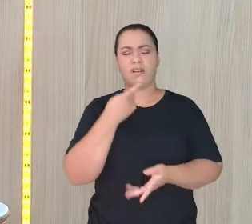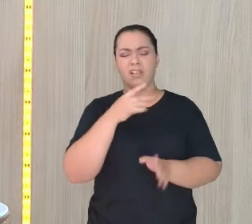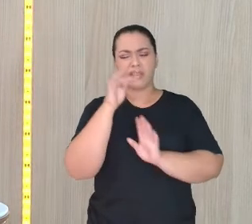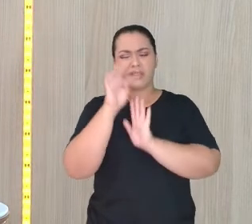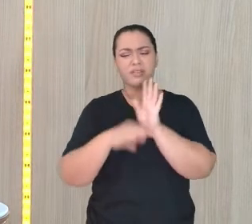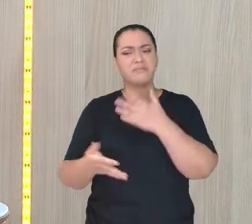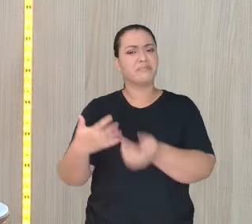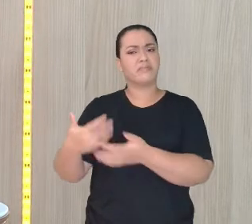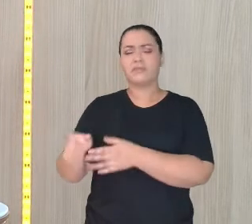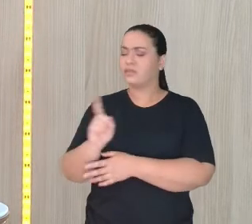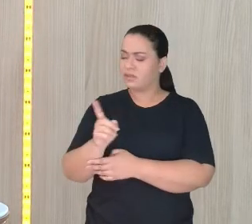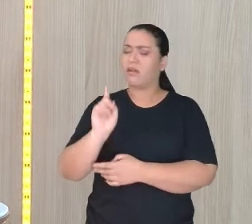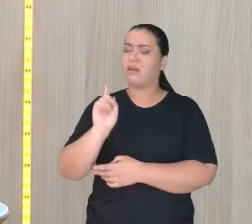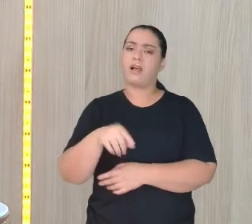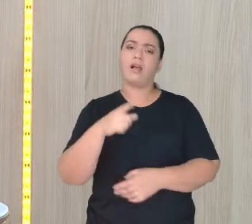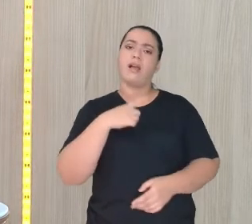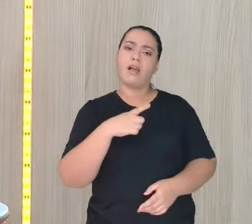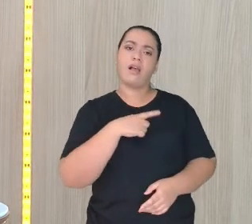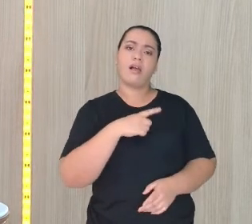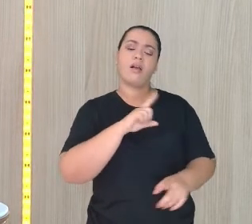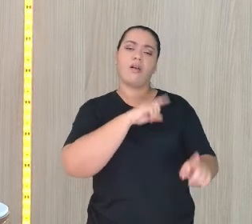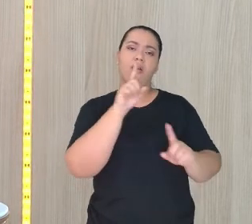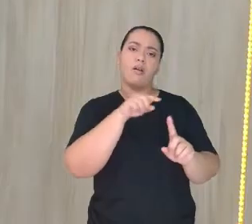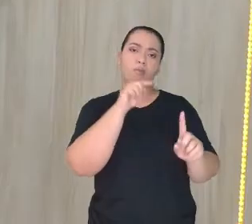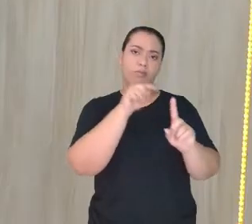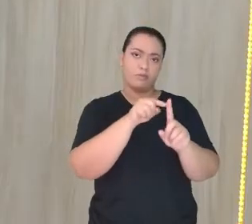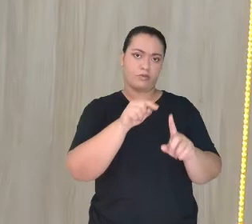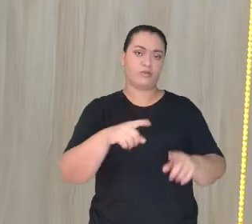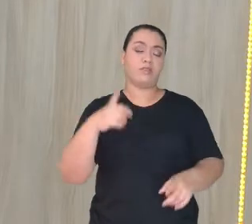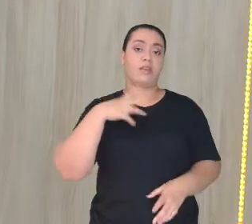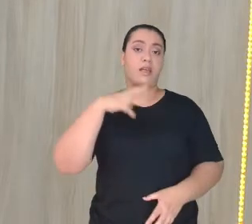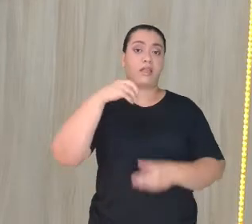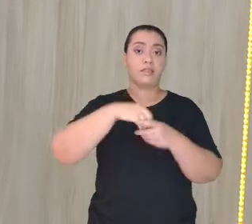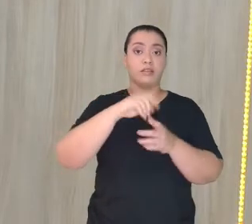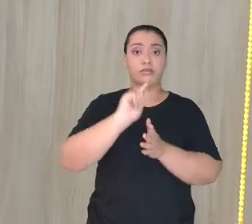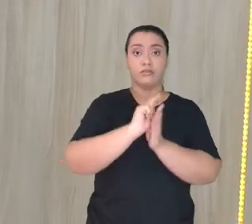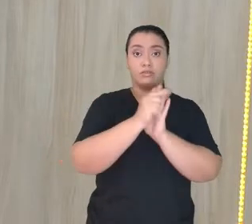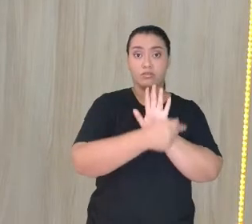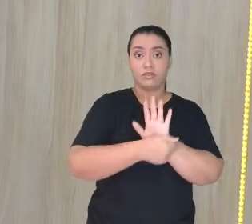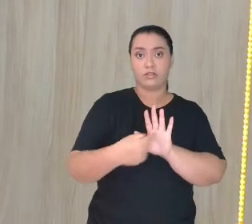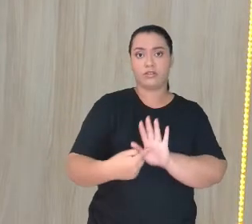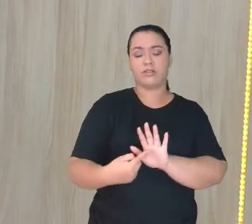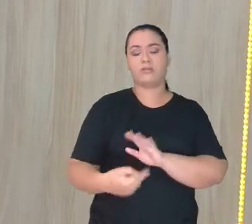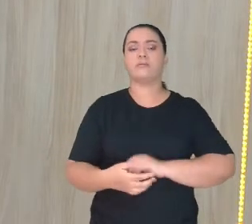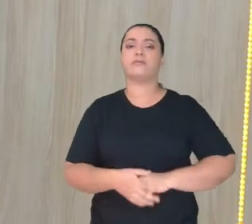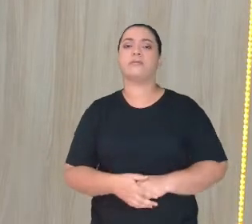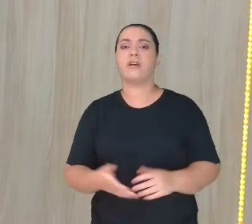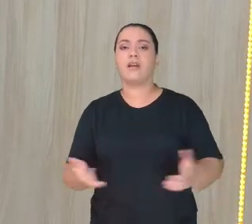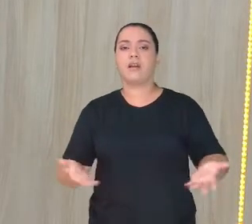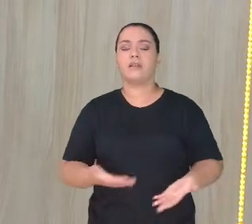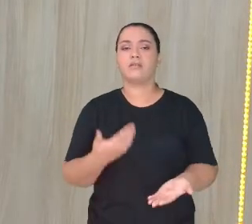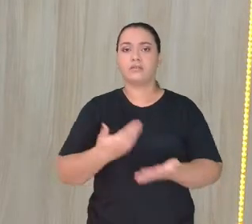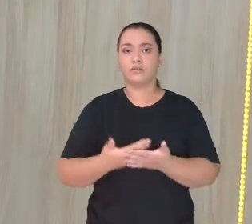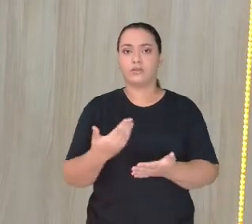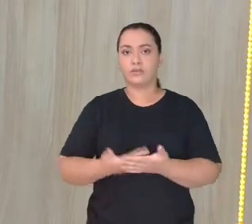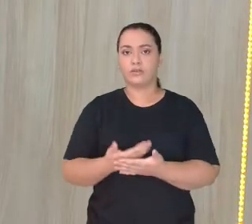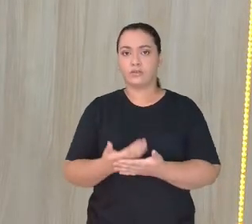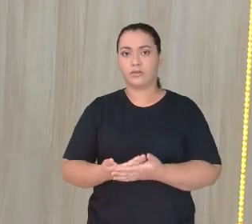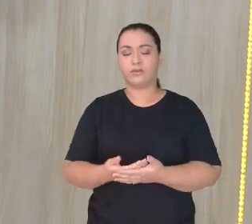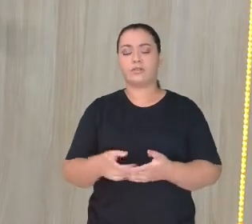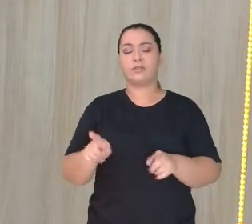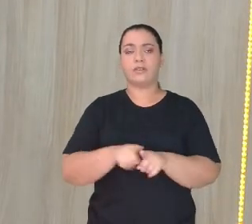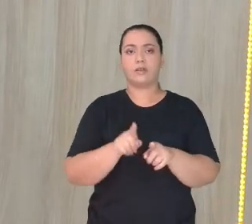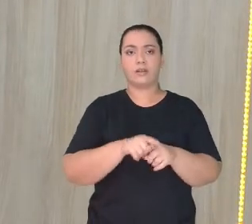é um texto que tem um objetivo. É um texto que está dentro desse gênero, né? Então, a gente vai estudar o pôster e